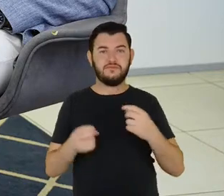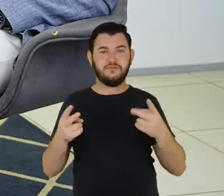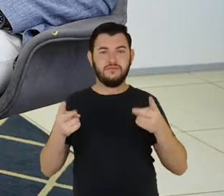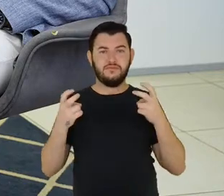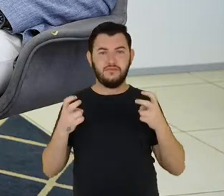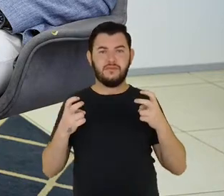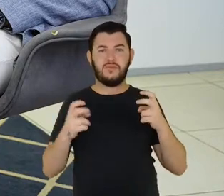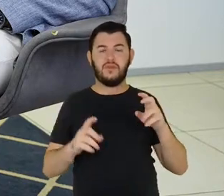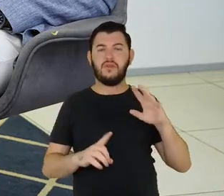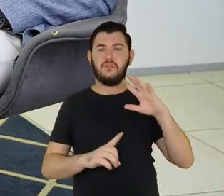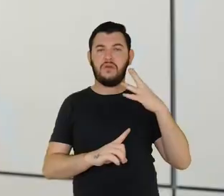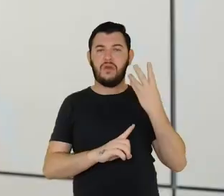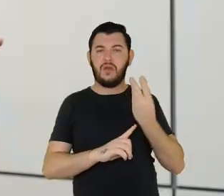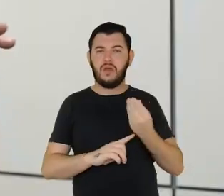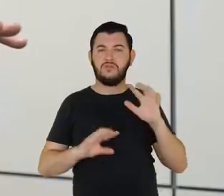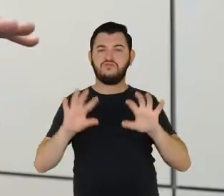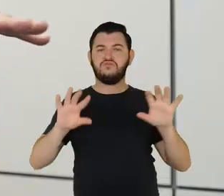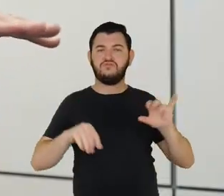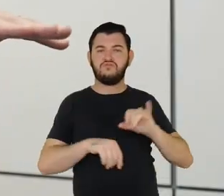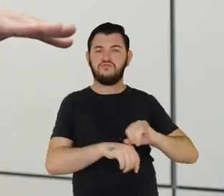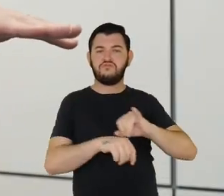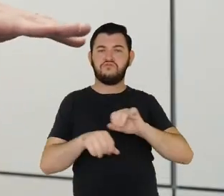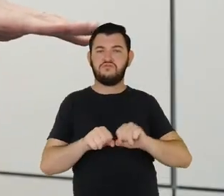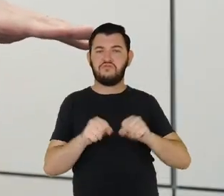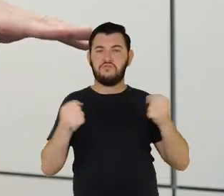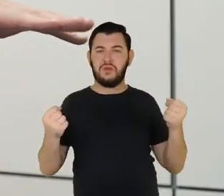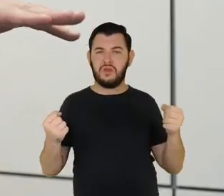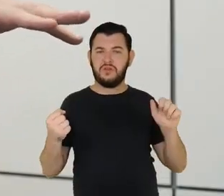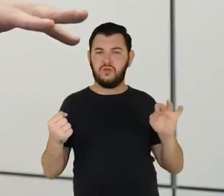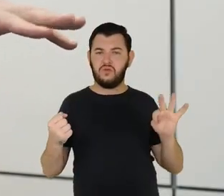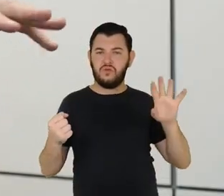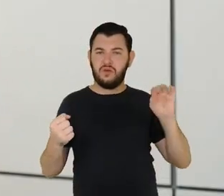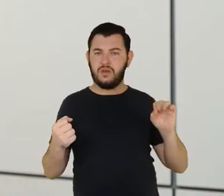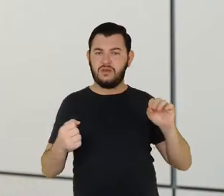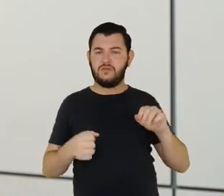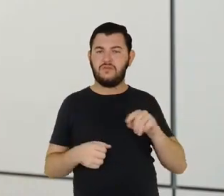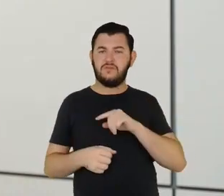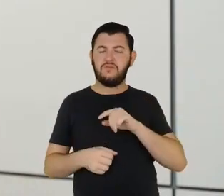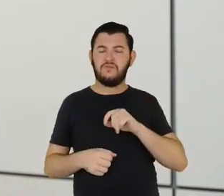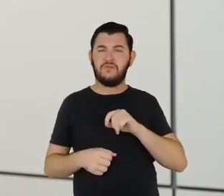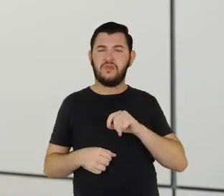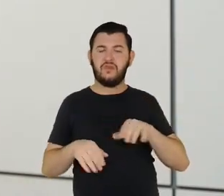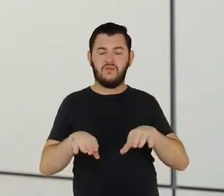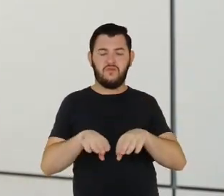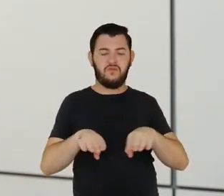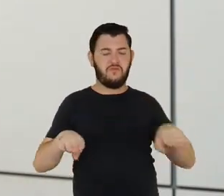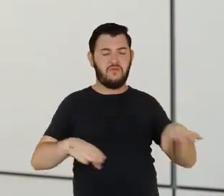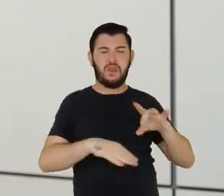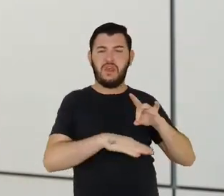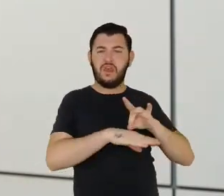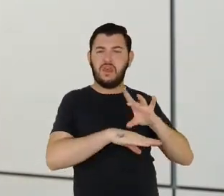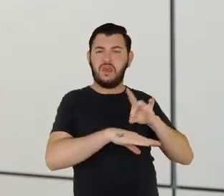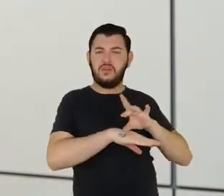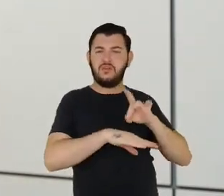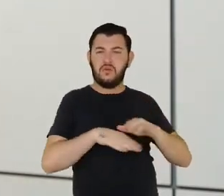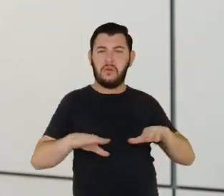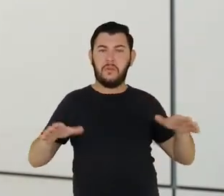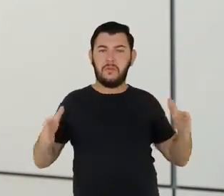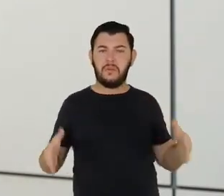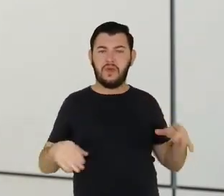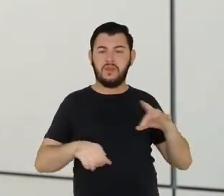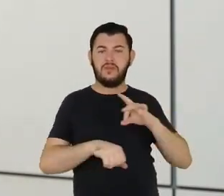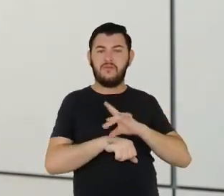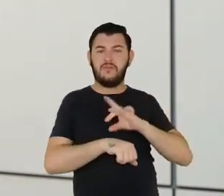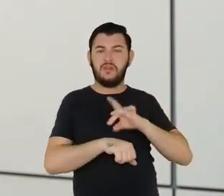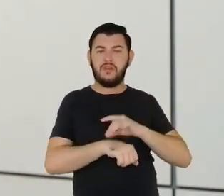eu não sei, aquela vitrine deitada, eu não sei como é o nome daquilo, não é uma vitrine, é uma mesa de vidro que um cara passou com uma picareta meio que sem querer,